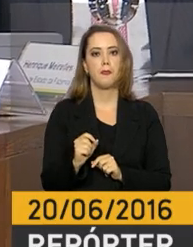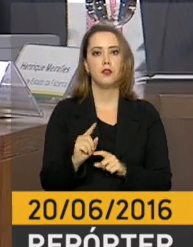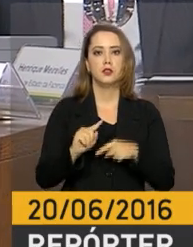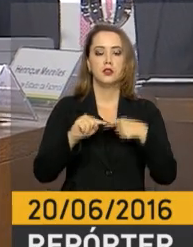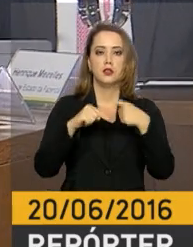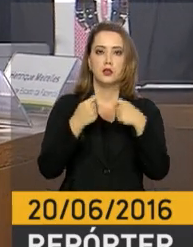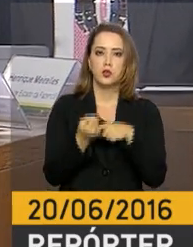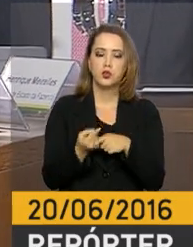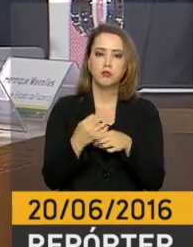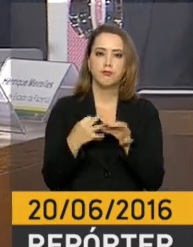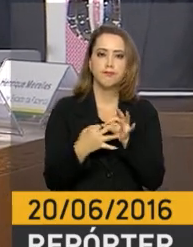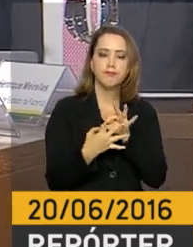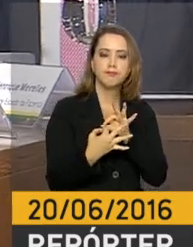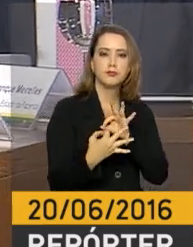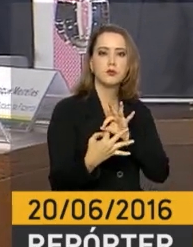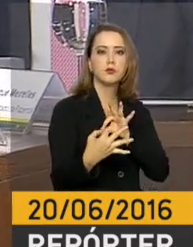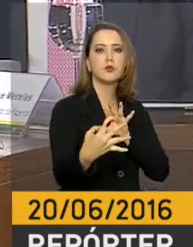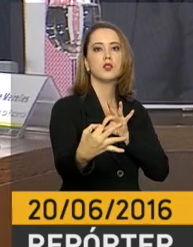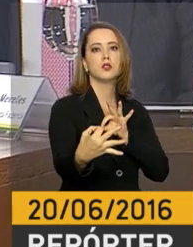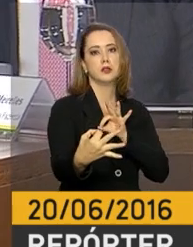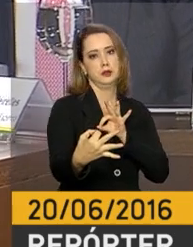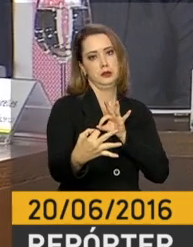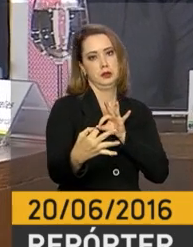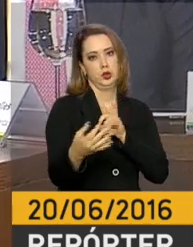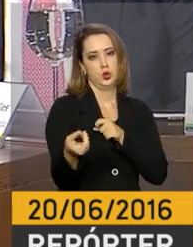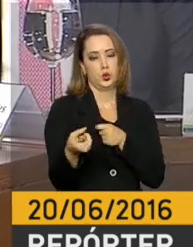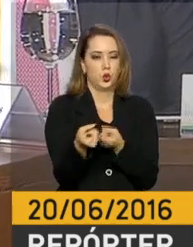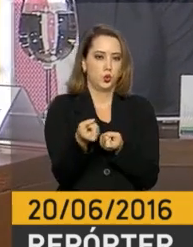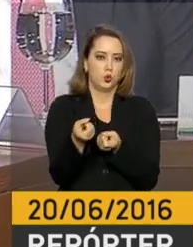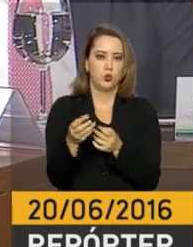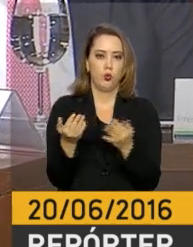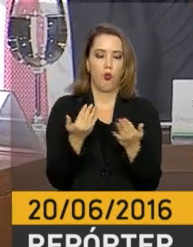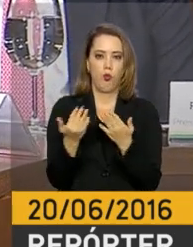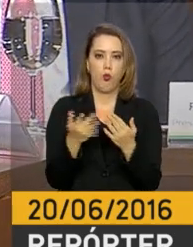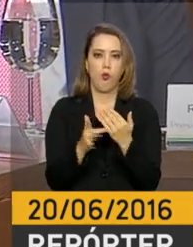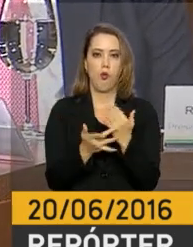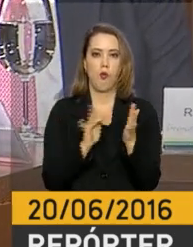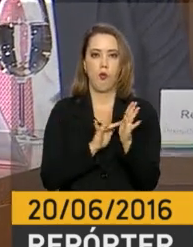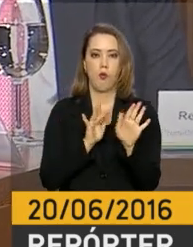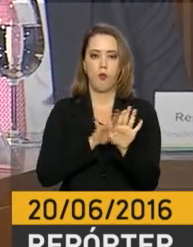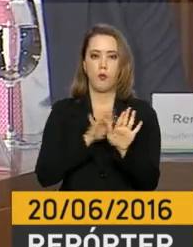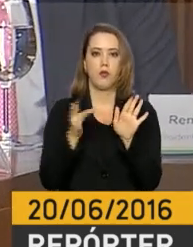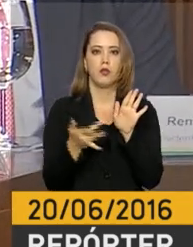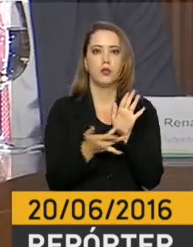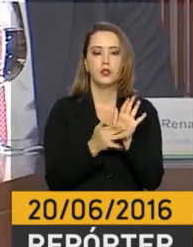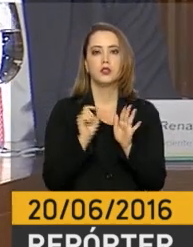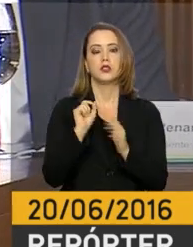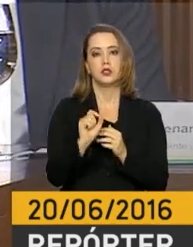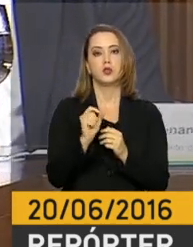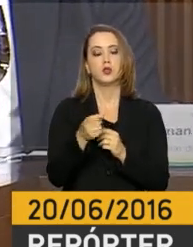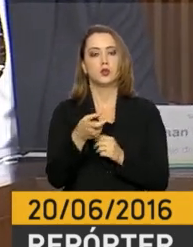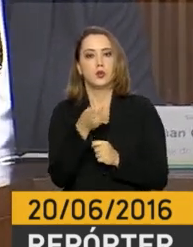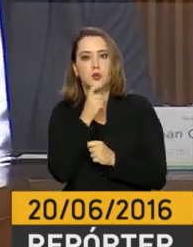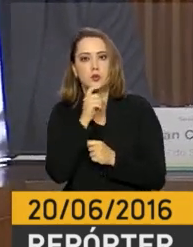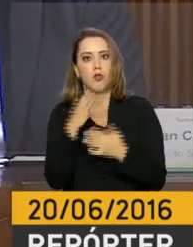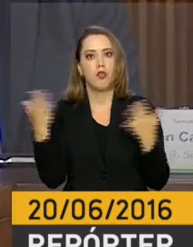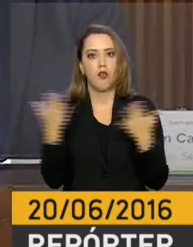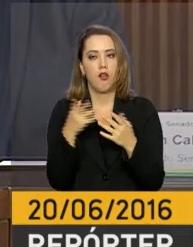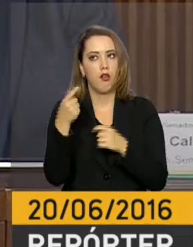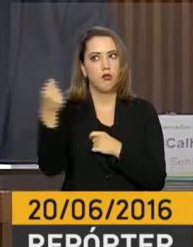depois de um longo inverno parece que a luz se acendeu no horizonte